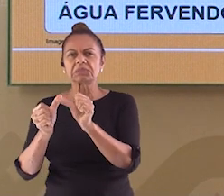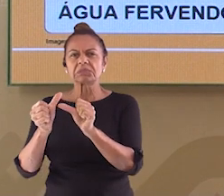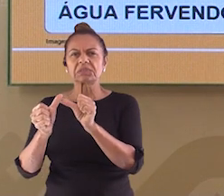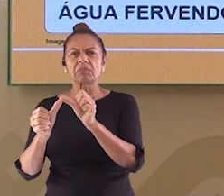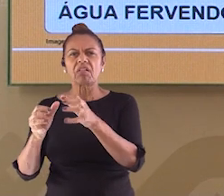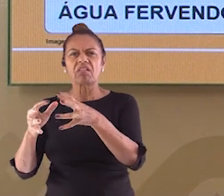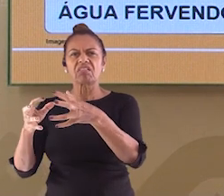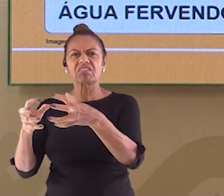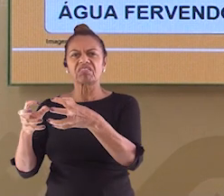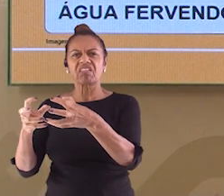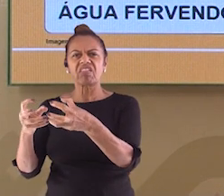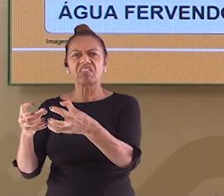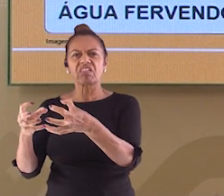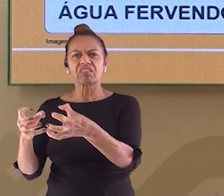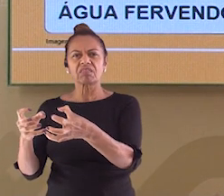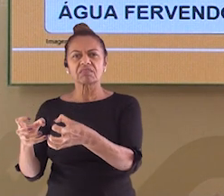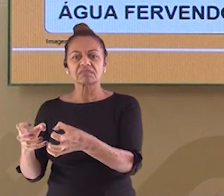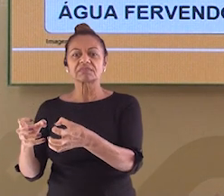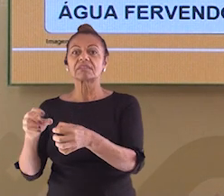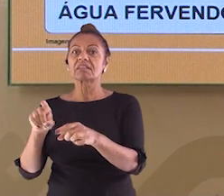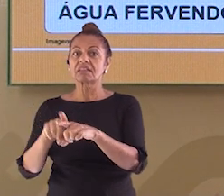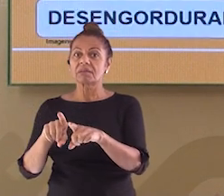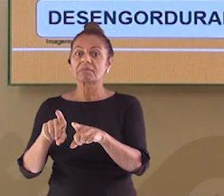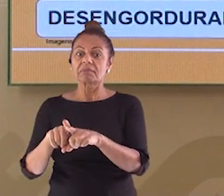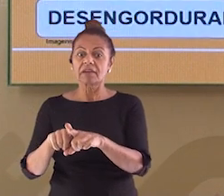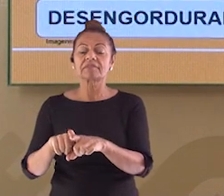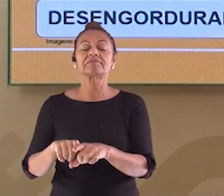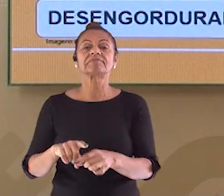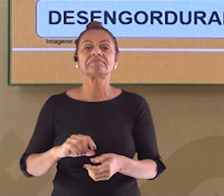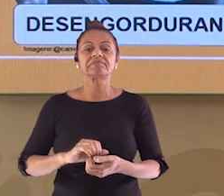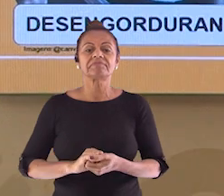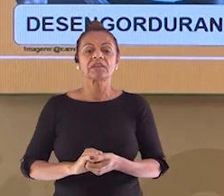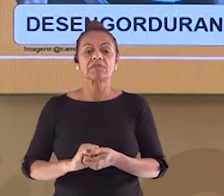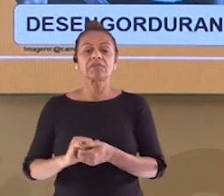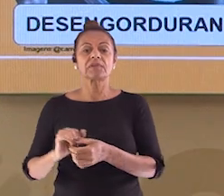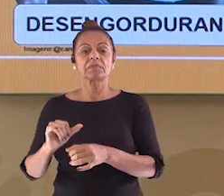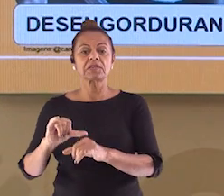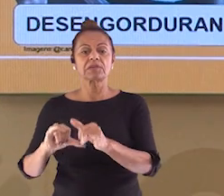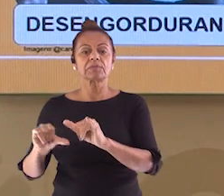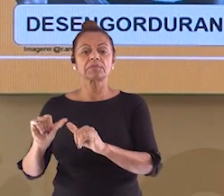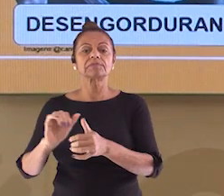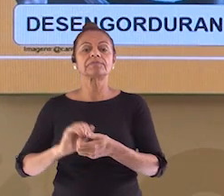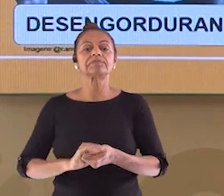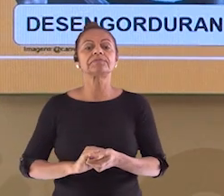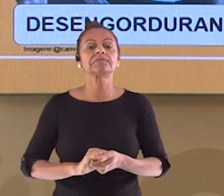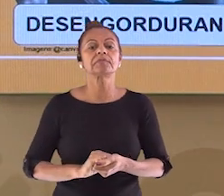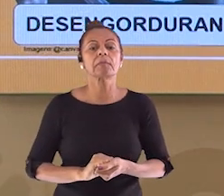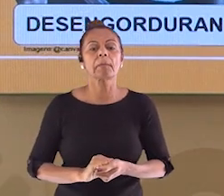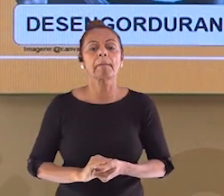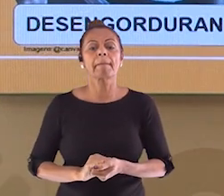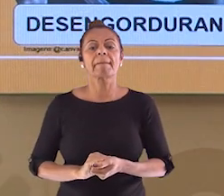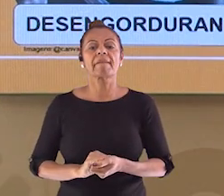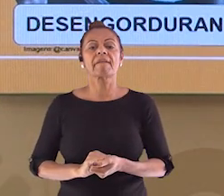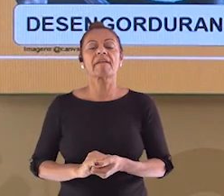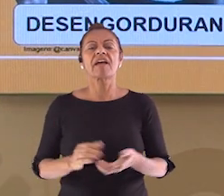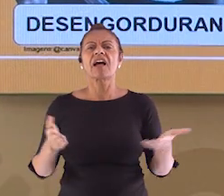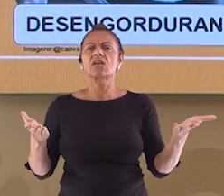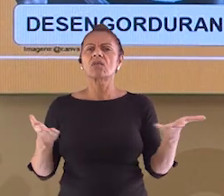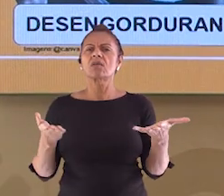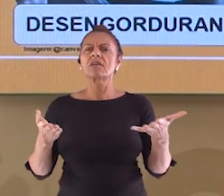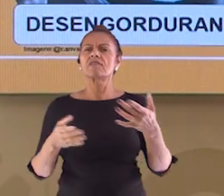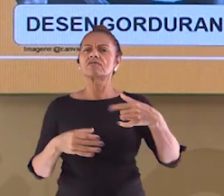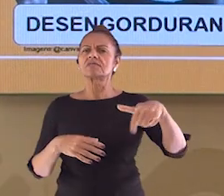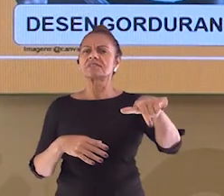fenômeno químico, tá? Vamos para a próxima atividade. Procure reconhecer nas situações